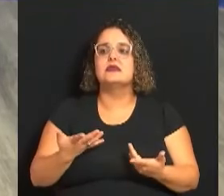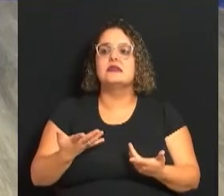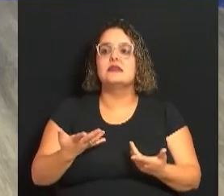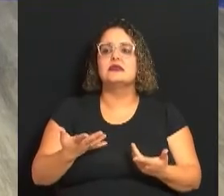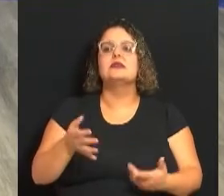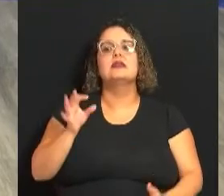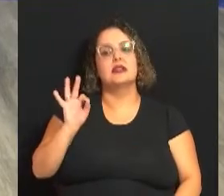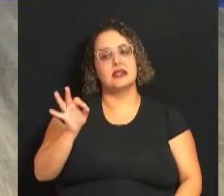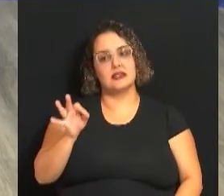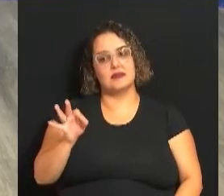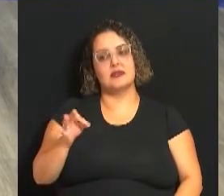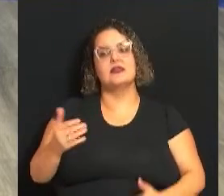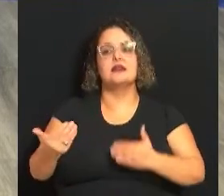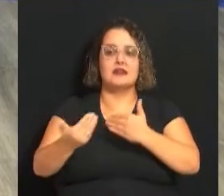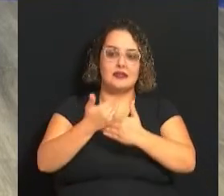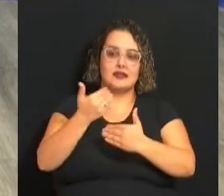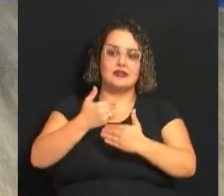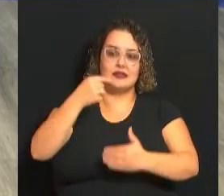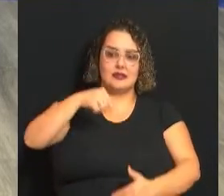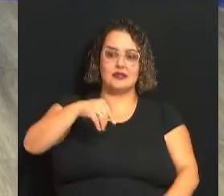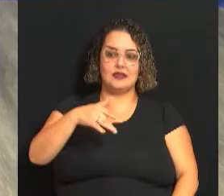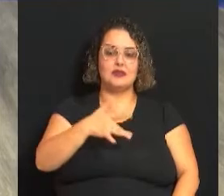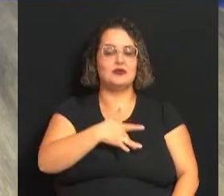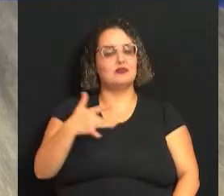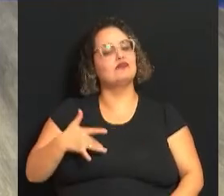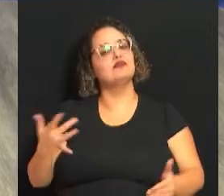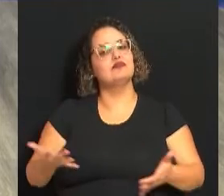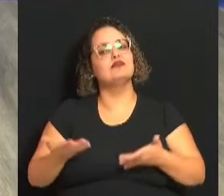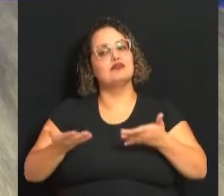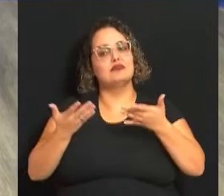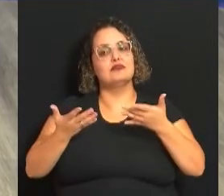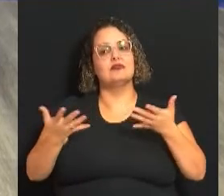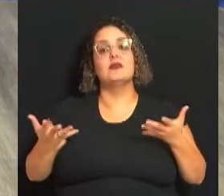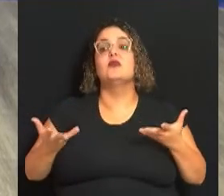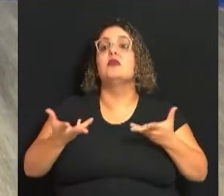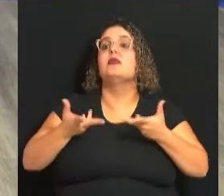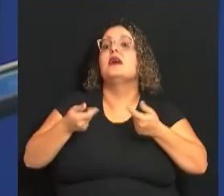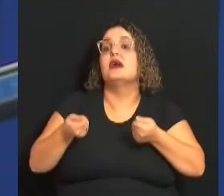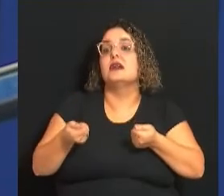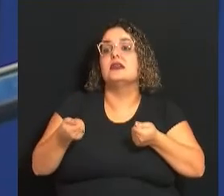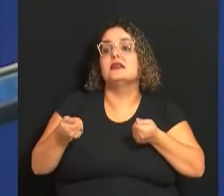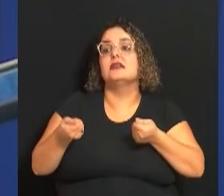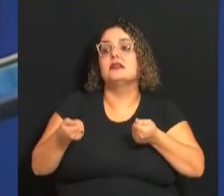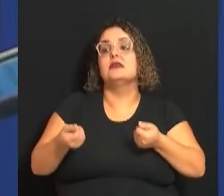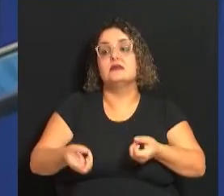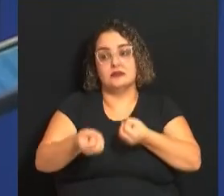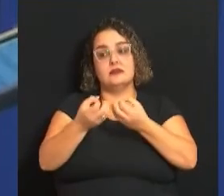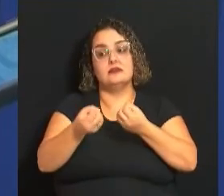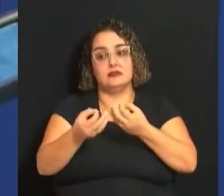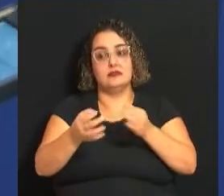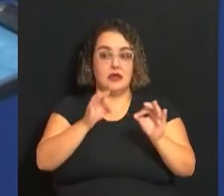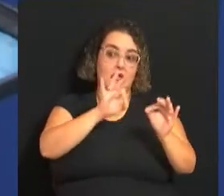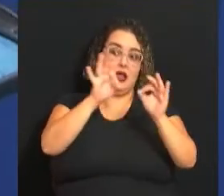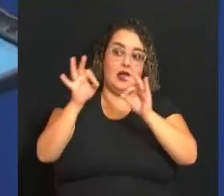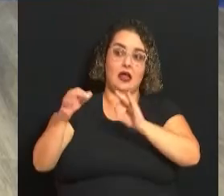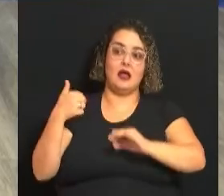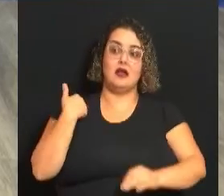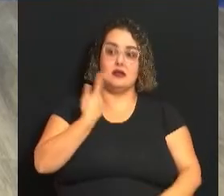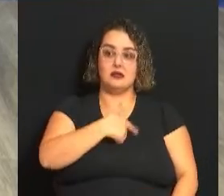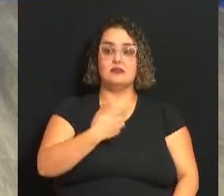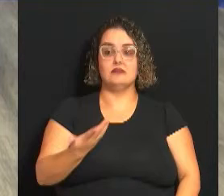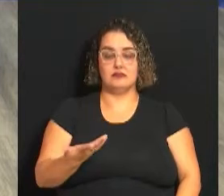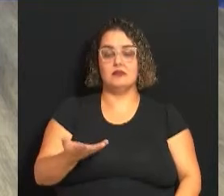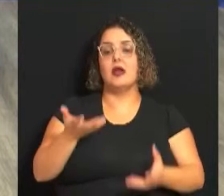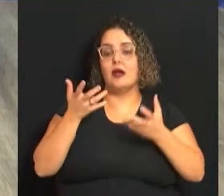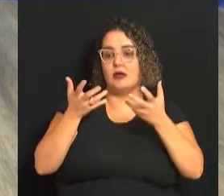certeza que a sua participação aqui no nosso programa foi muito rica e levar informação para quem está assistindo a gente é o que a gente